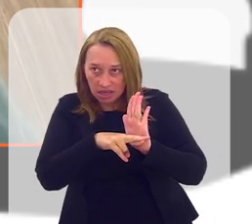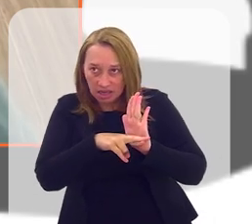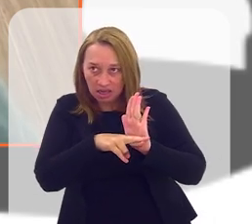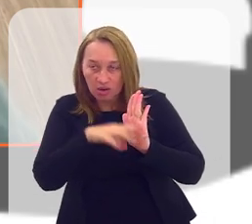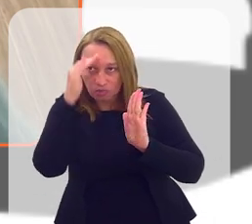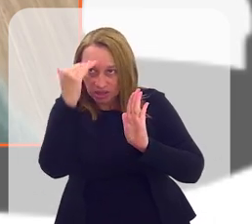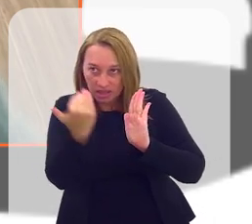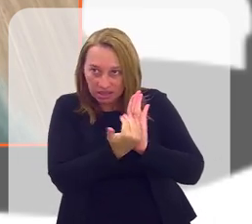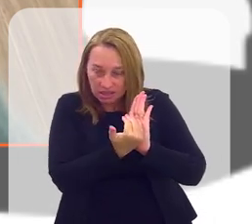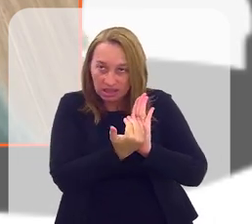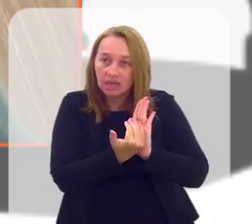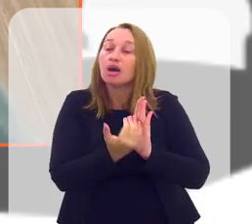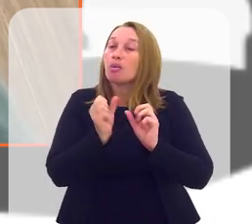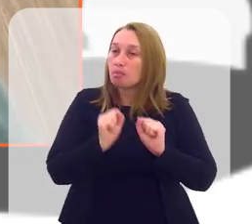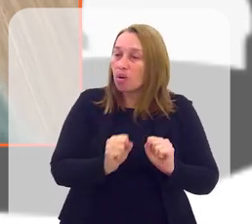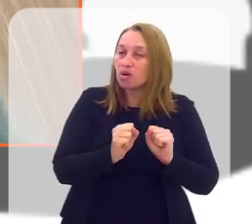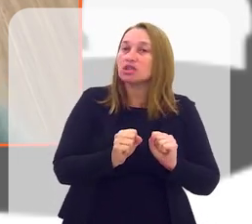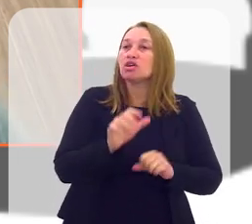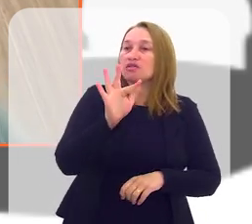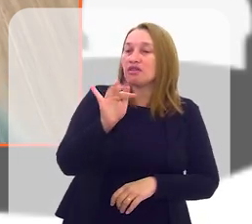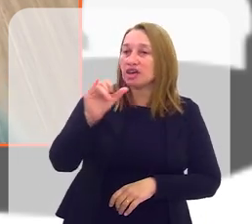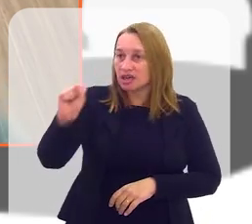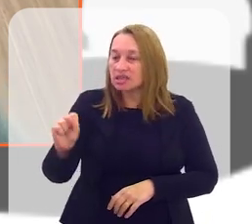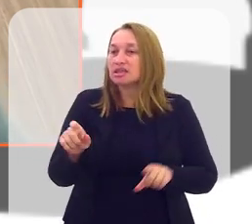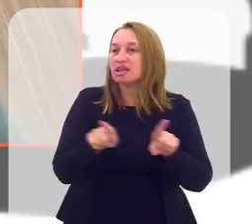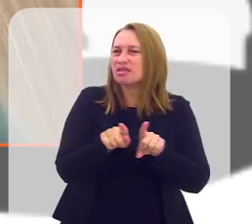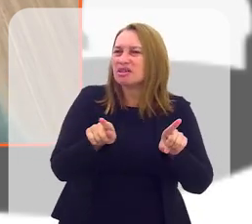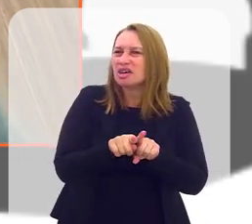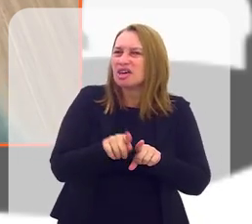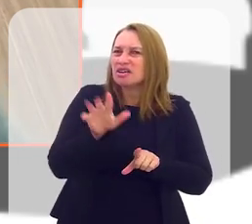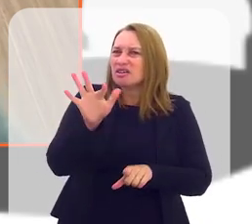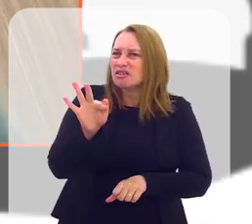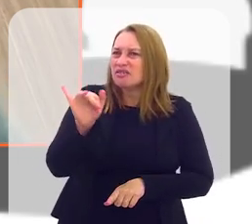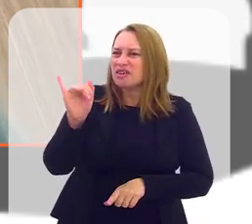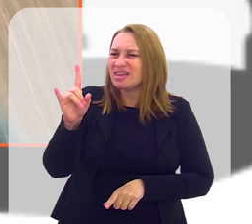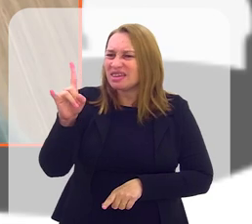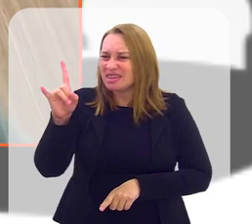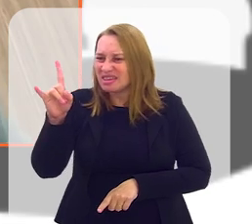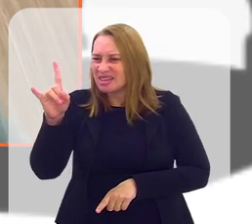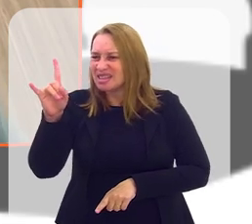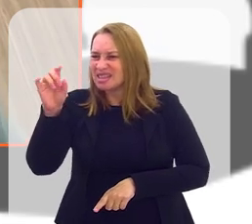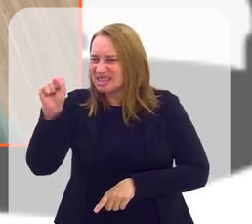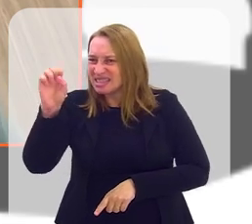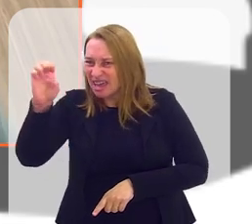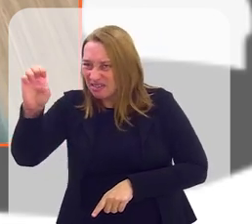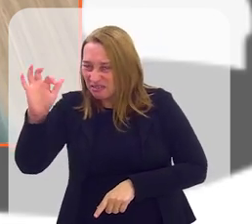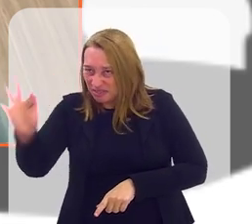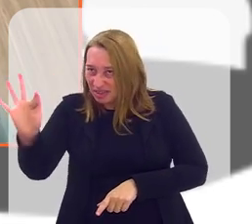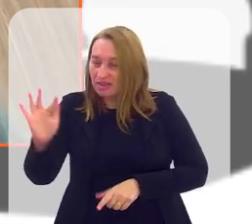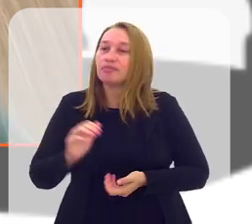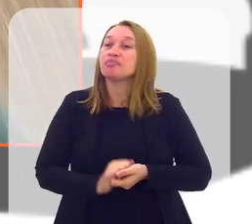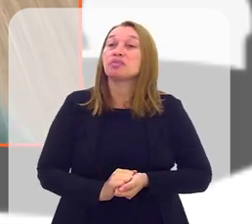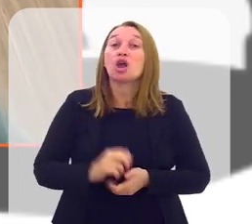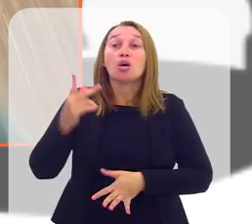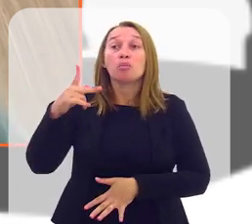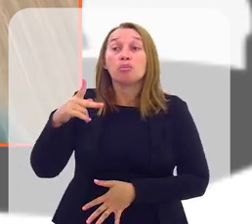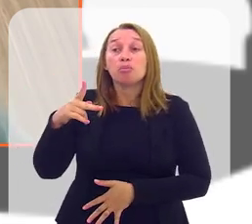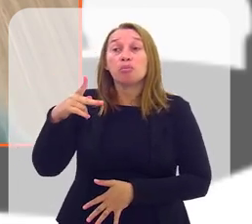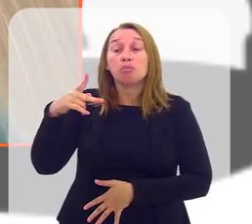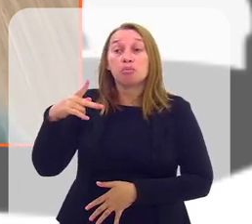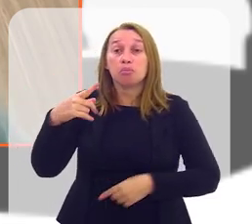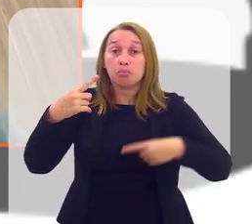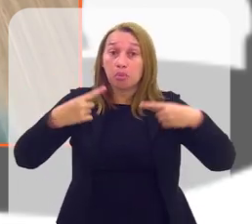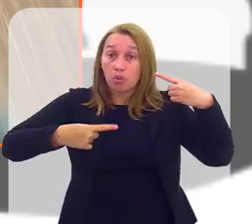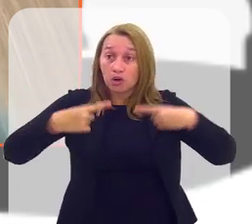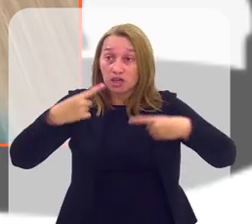ter acesso tanto ao FEIS quanto ao FISED. E um benefício político é